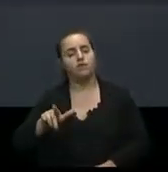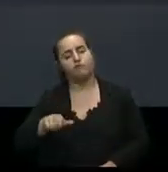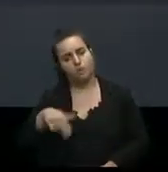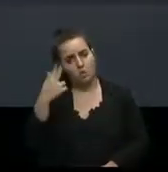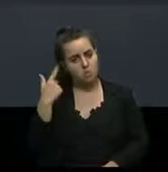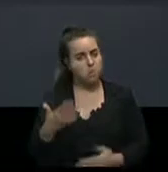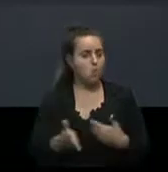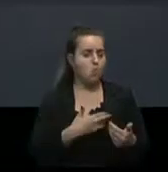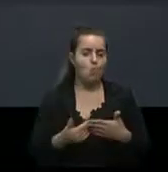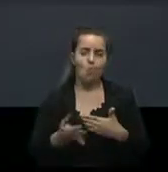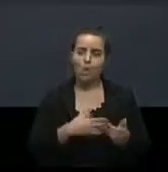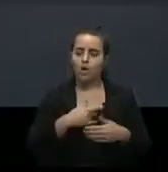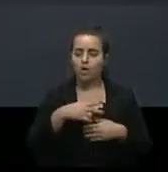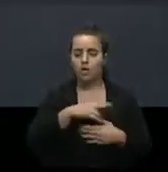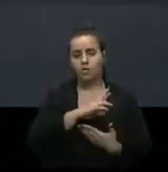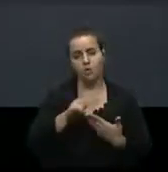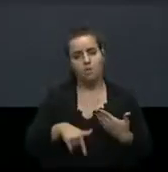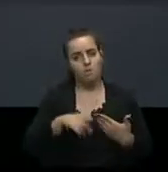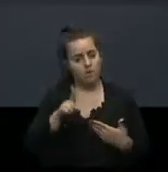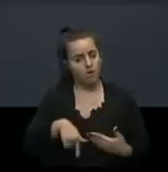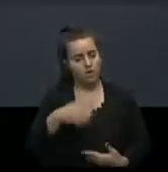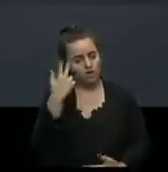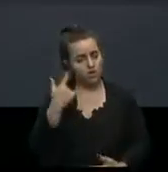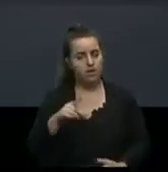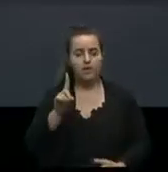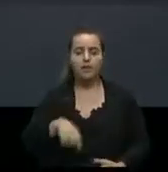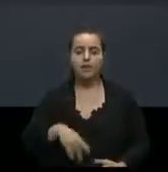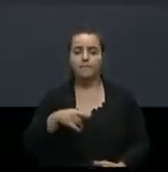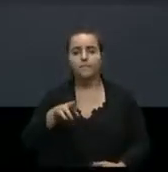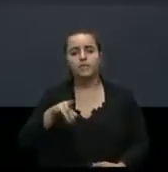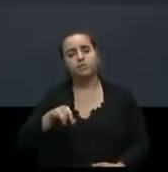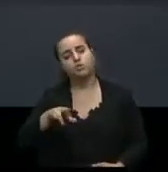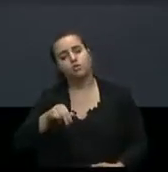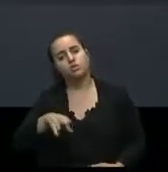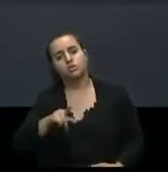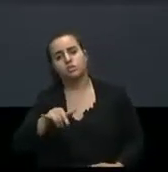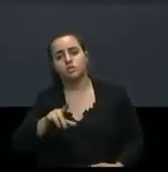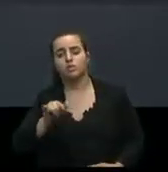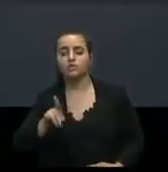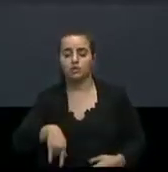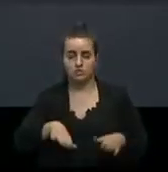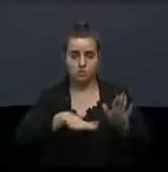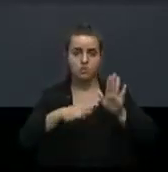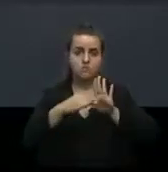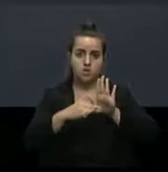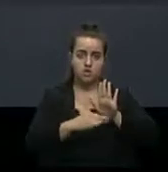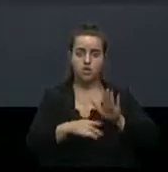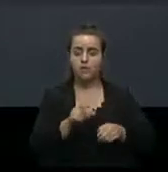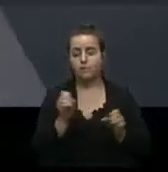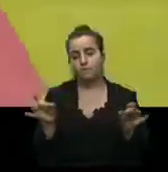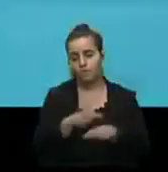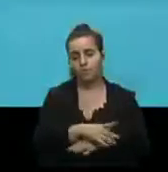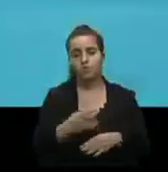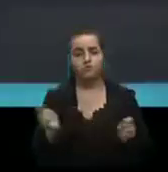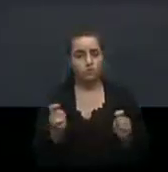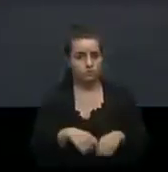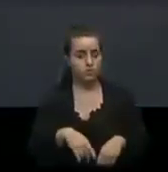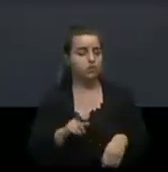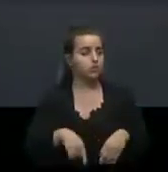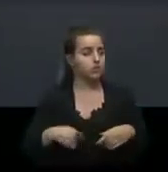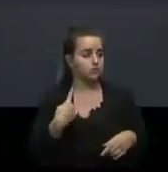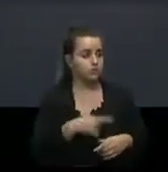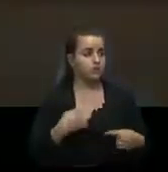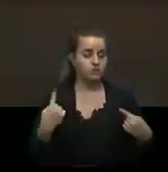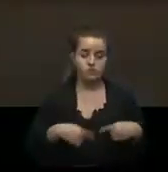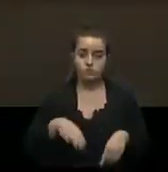normais quaisquer em normais padronizadas, que já possuem uma tabela pronta de probabilidades, a tabela Z. E